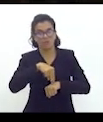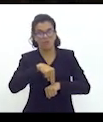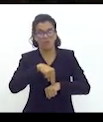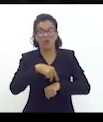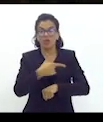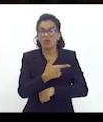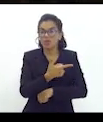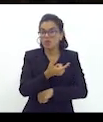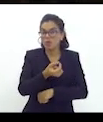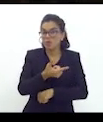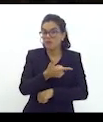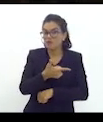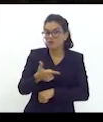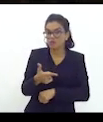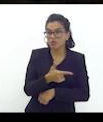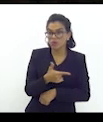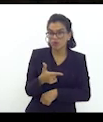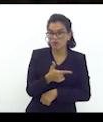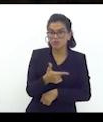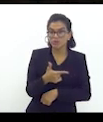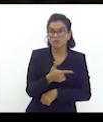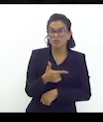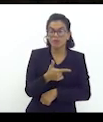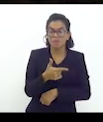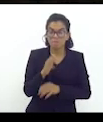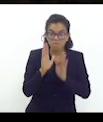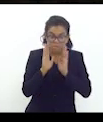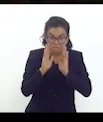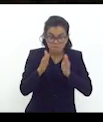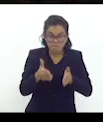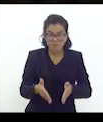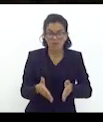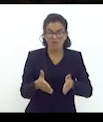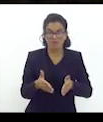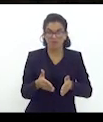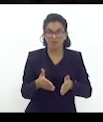em 2022, especificamente em